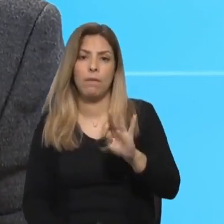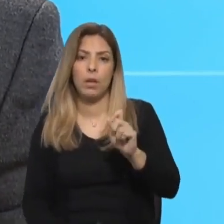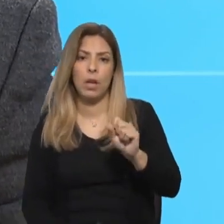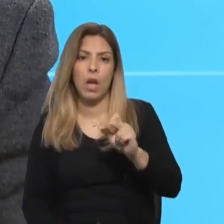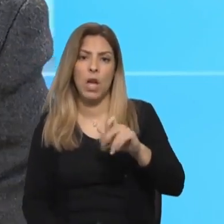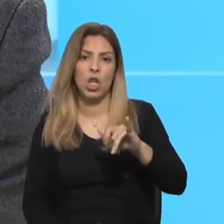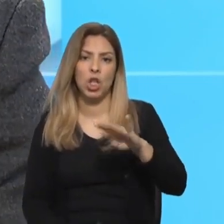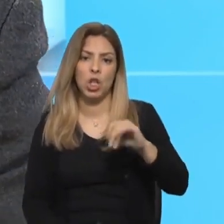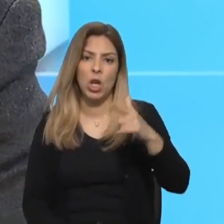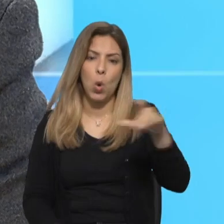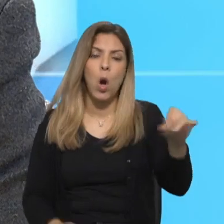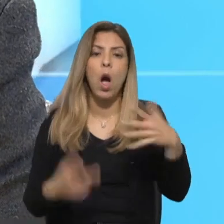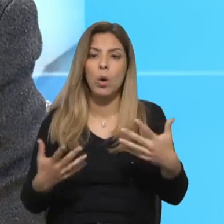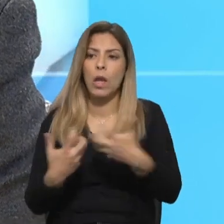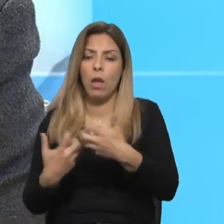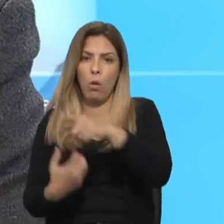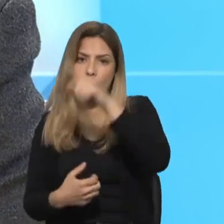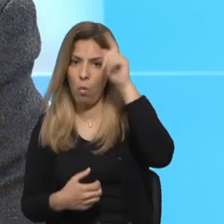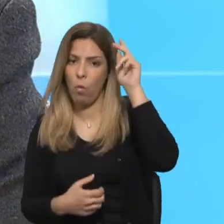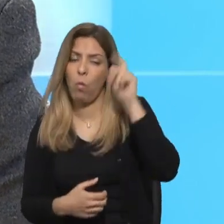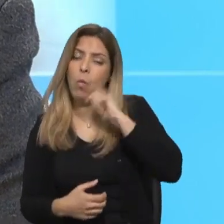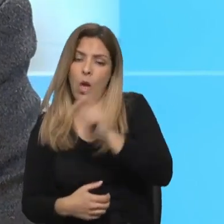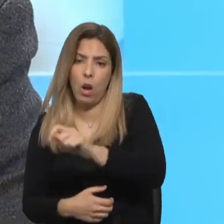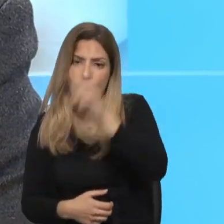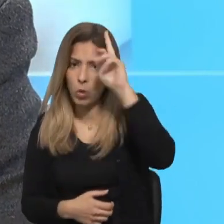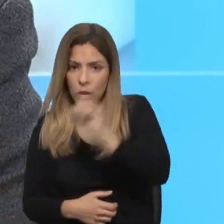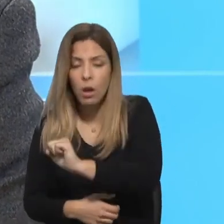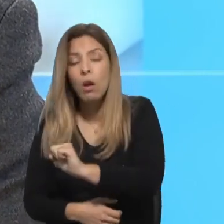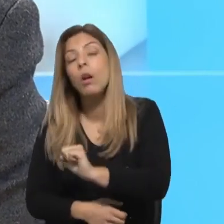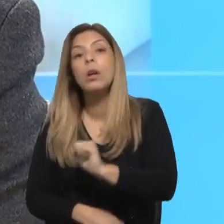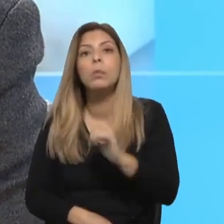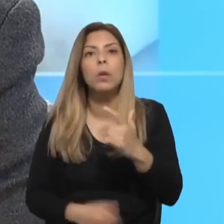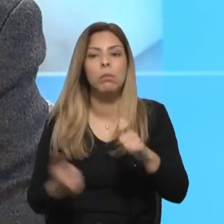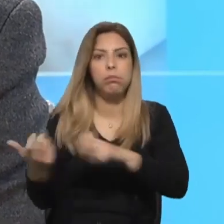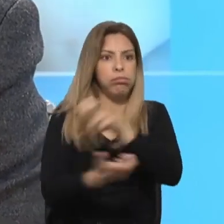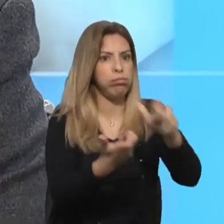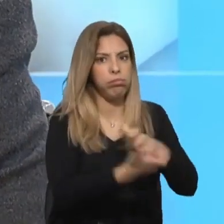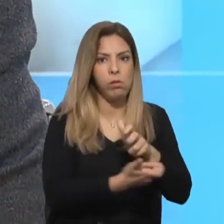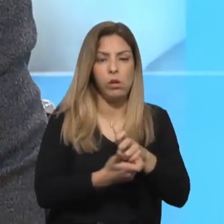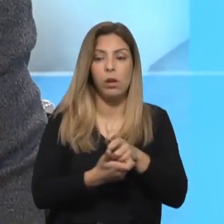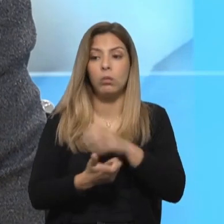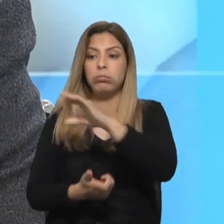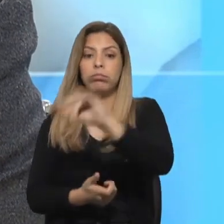Ucrânia. 3 acontecimentos que têm origem em conflitos militares, em guerras,